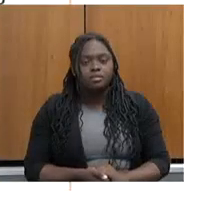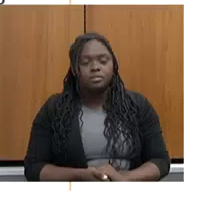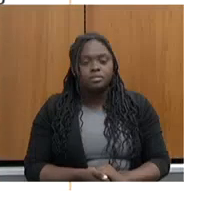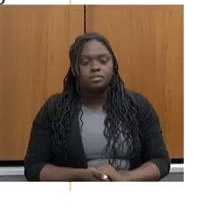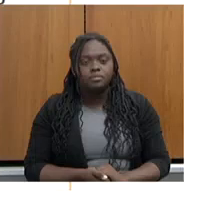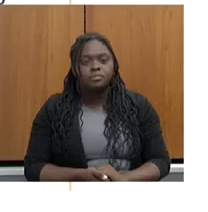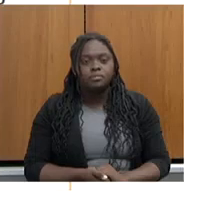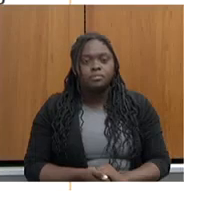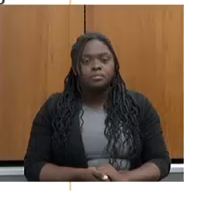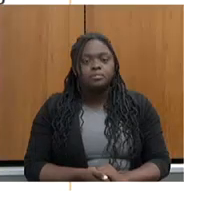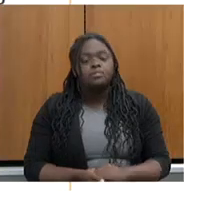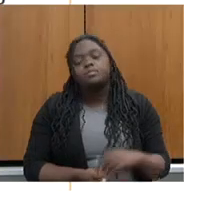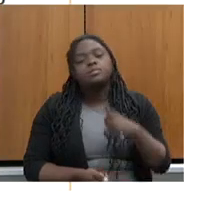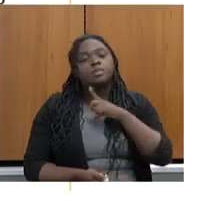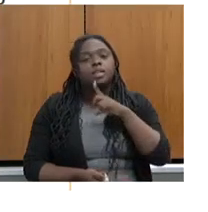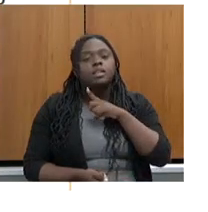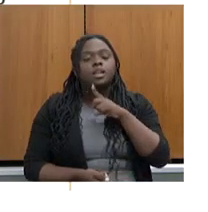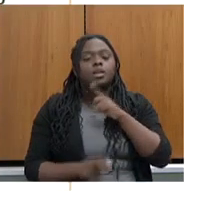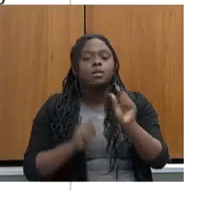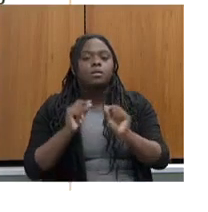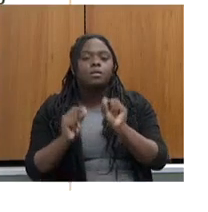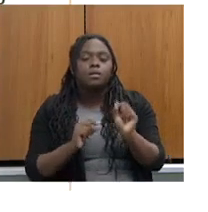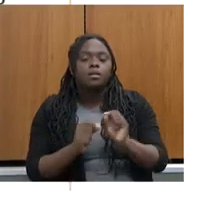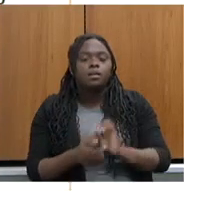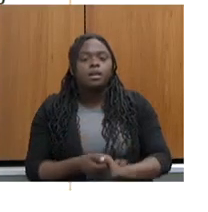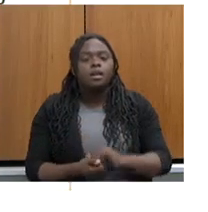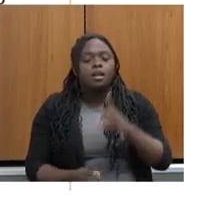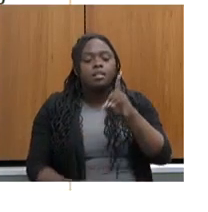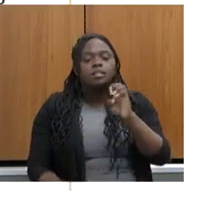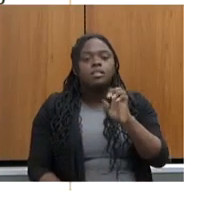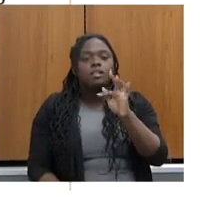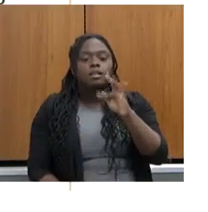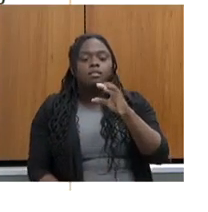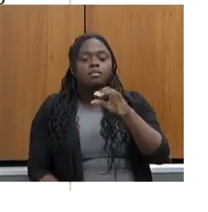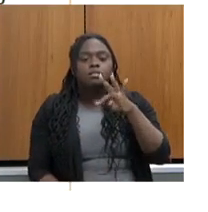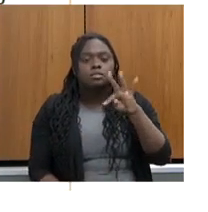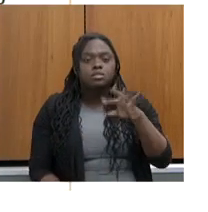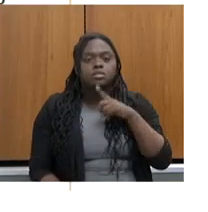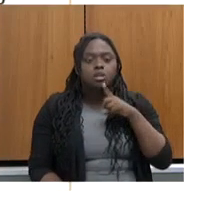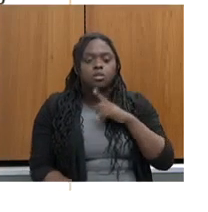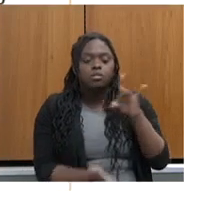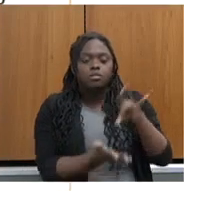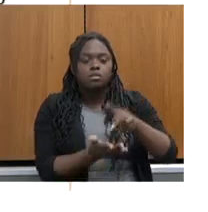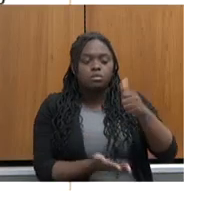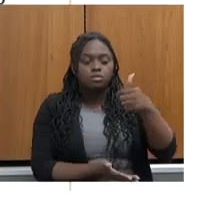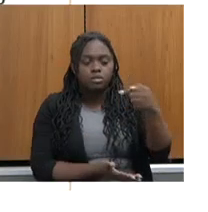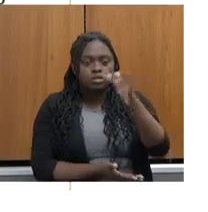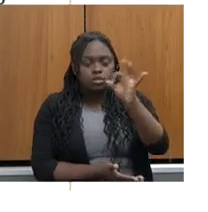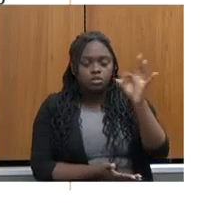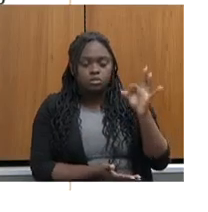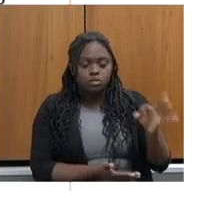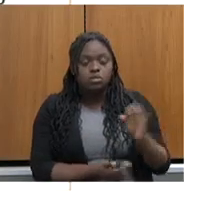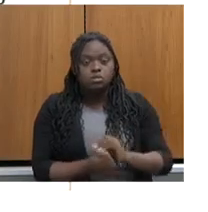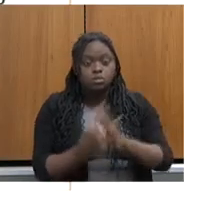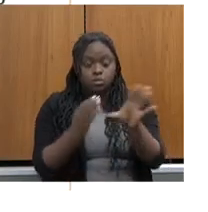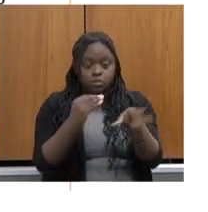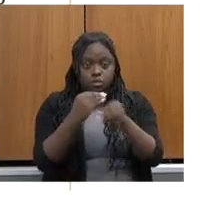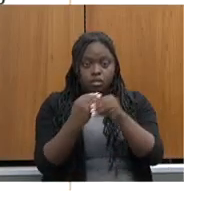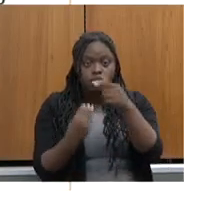que se refere aí ao teste do nosso efetivo em termos de Oficiais 17% oficiais complementares